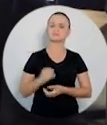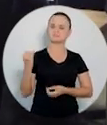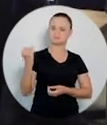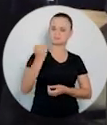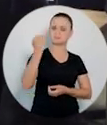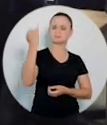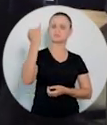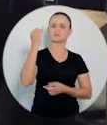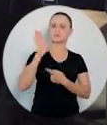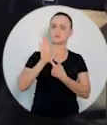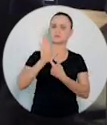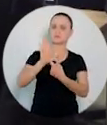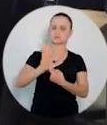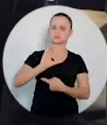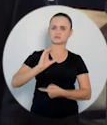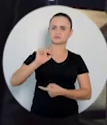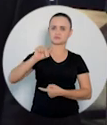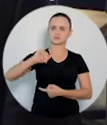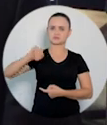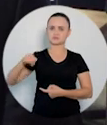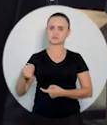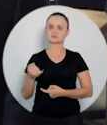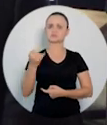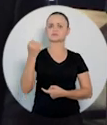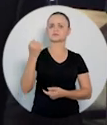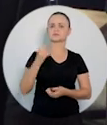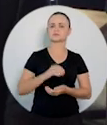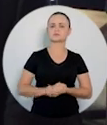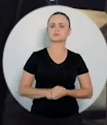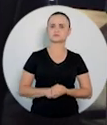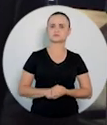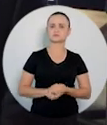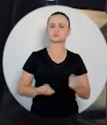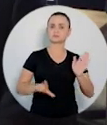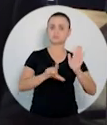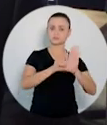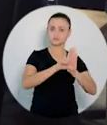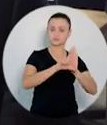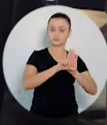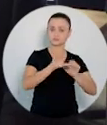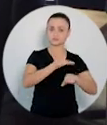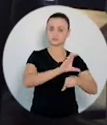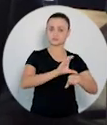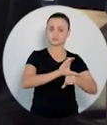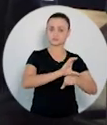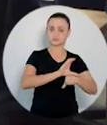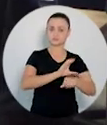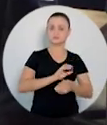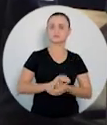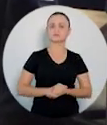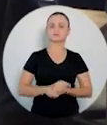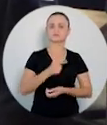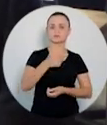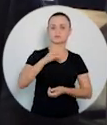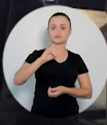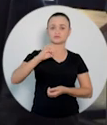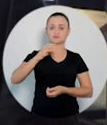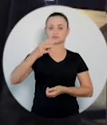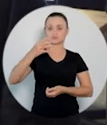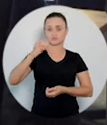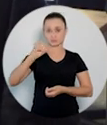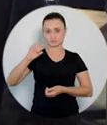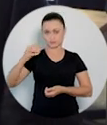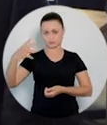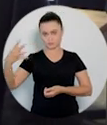podemos mostrar que o Conselho Nacional de Justiça, criado pela Emenda Constitucional 45 de 2004, portanto prestes a completar 15 anos,